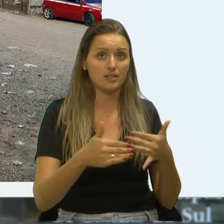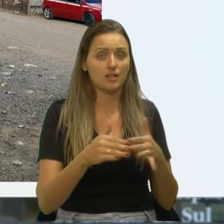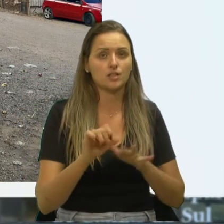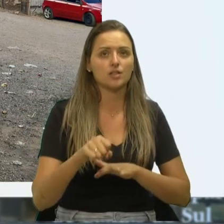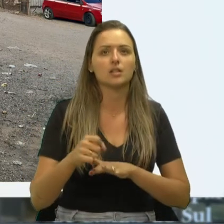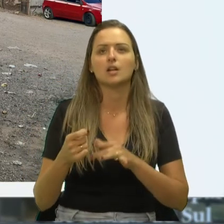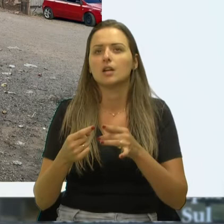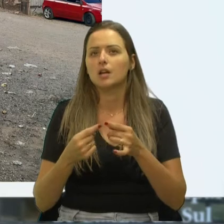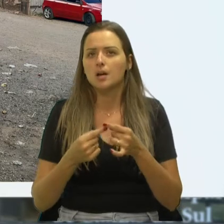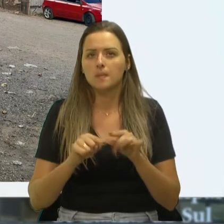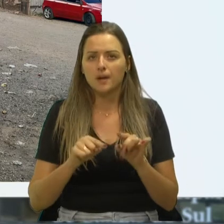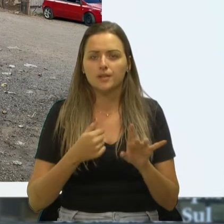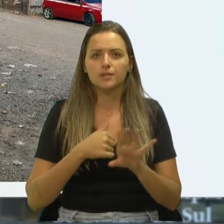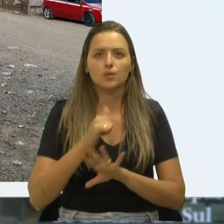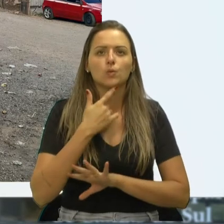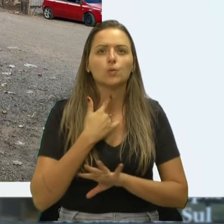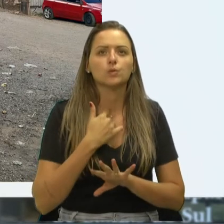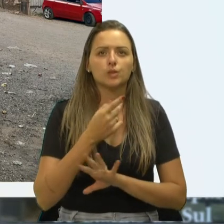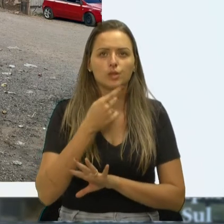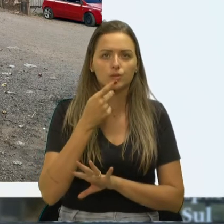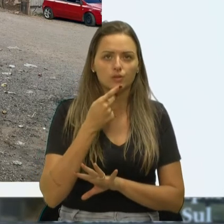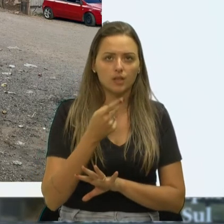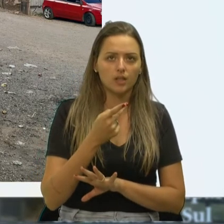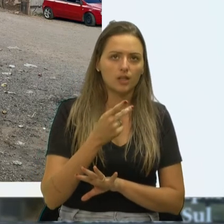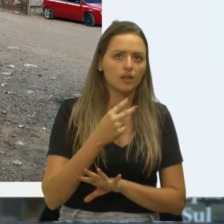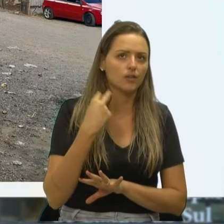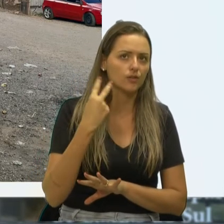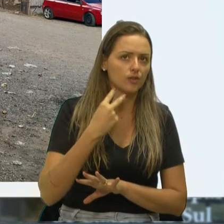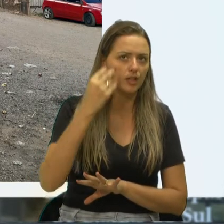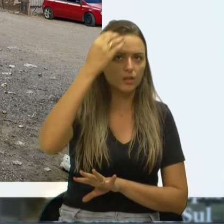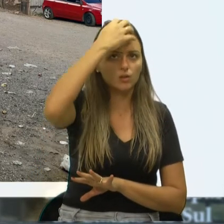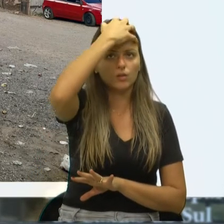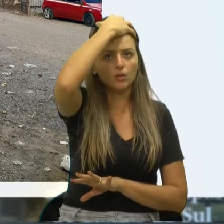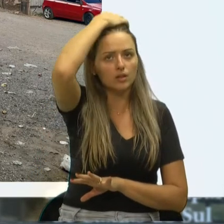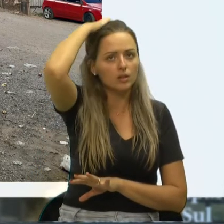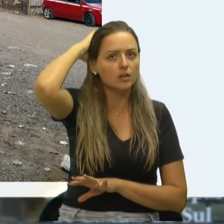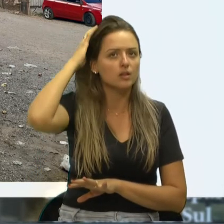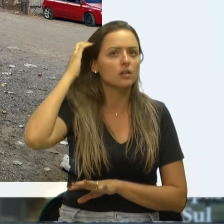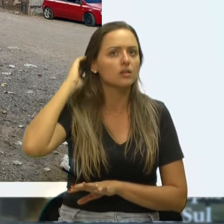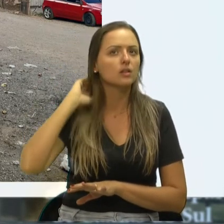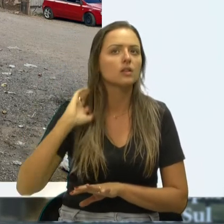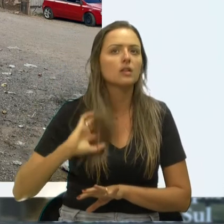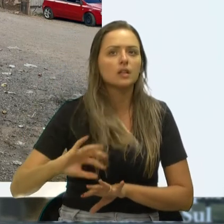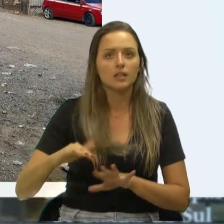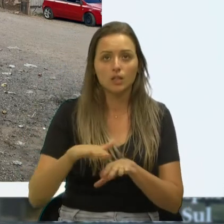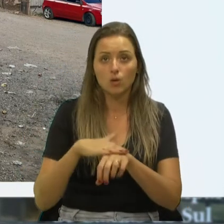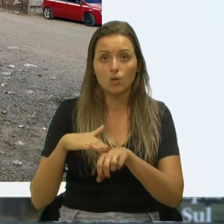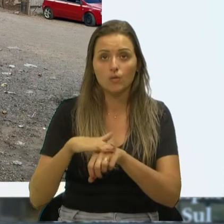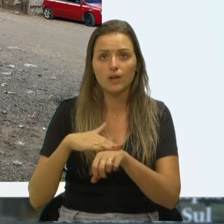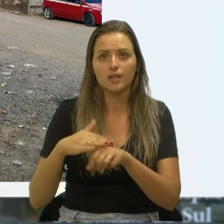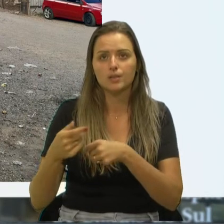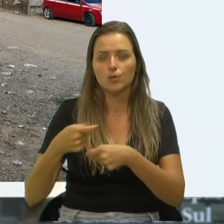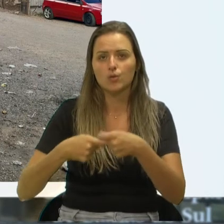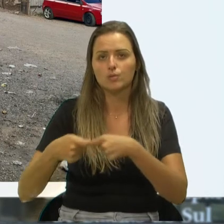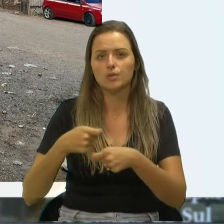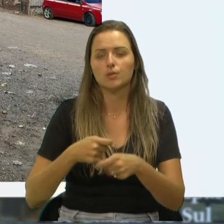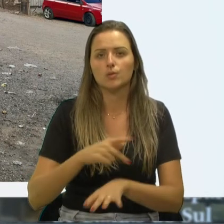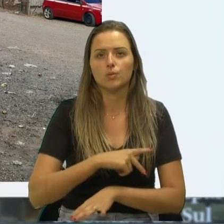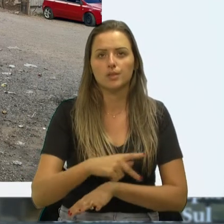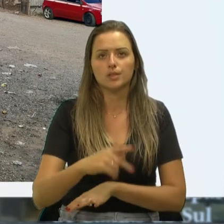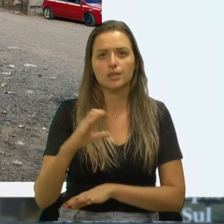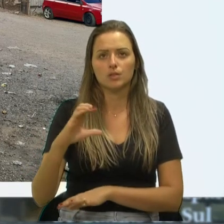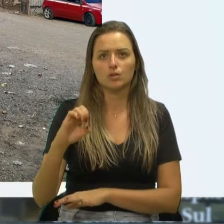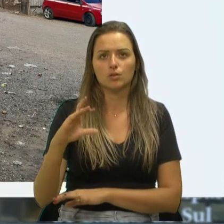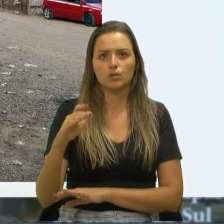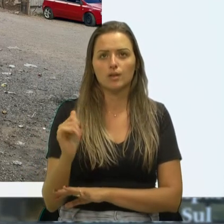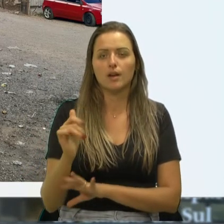eu gostaria de falar, líder do governo, vereador Bressan, que converse com a nossa administração e com o presidente da Codeca. Ele aqui